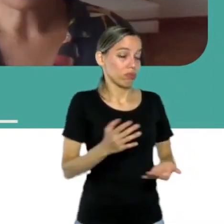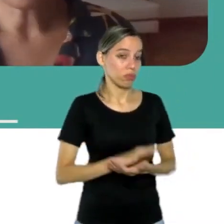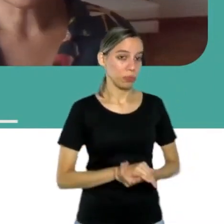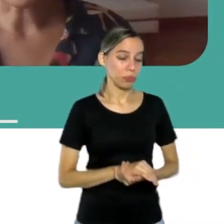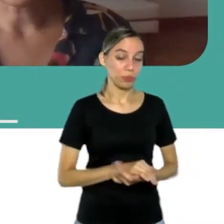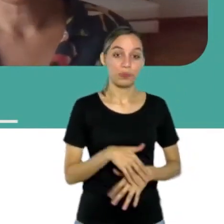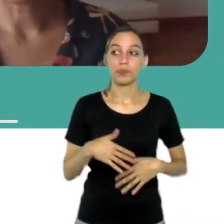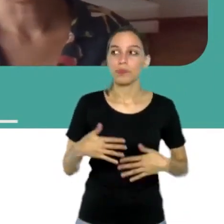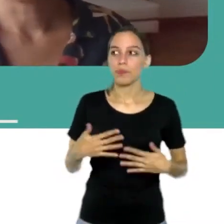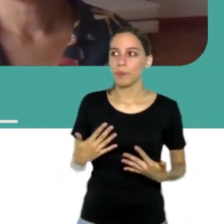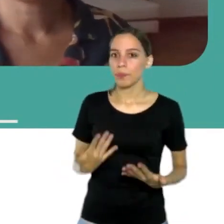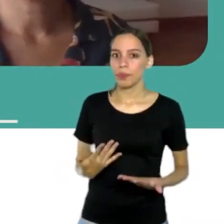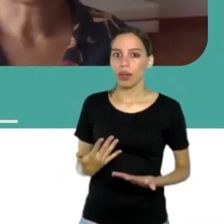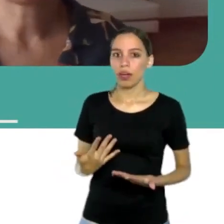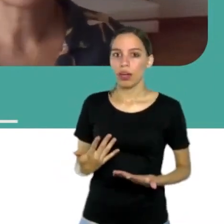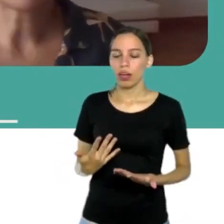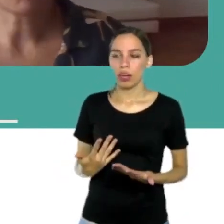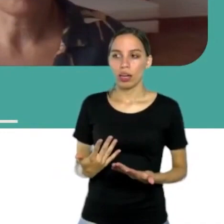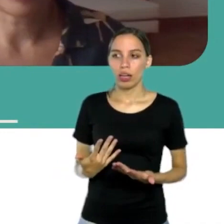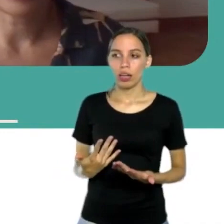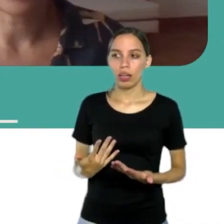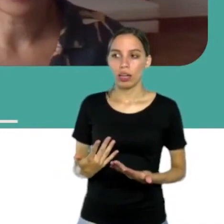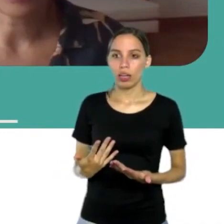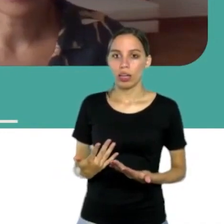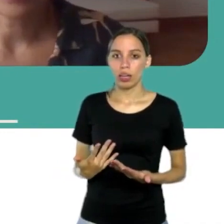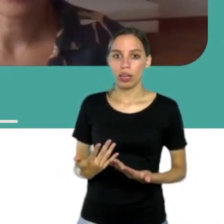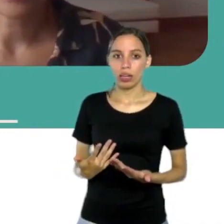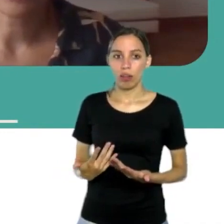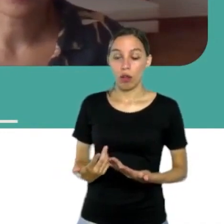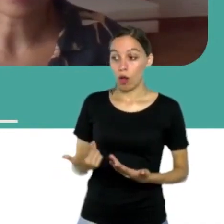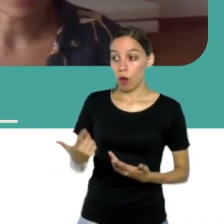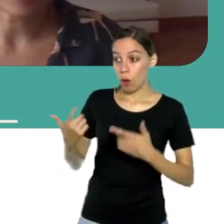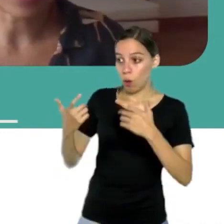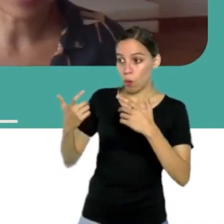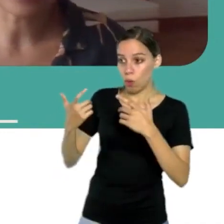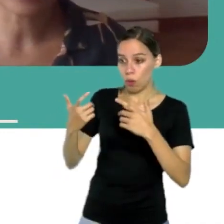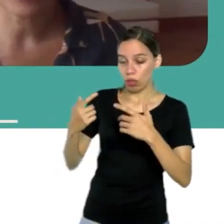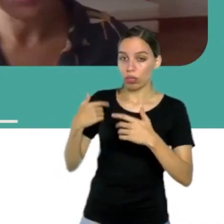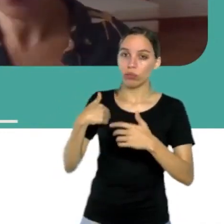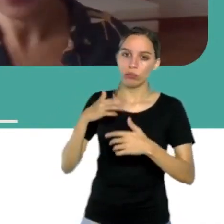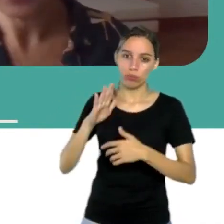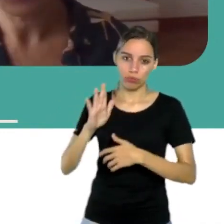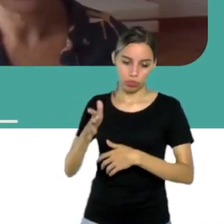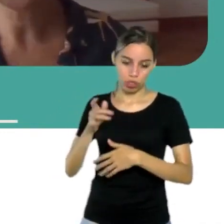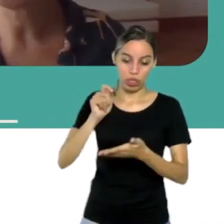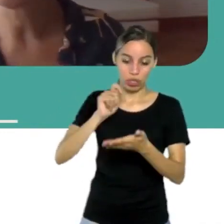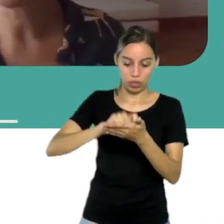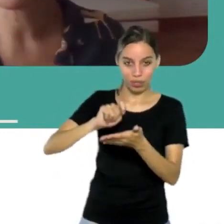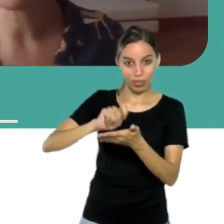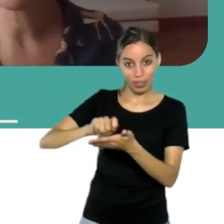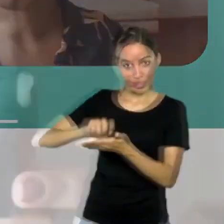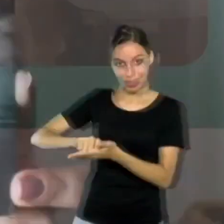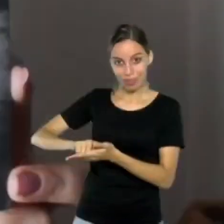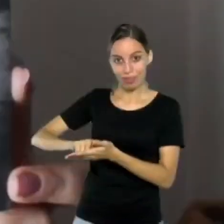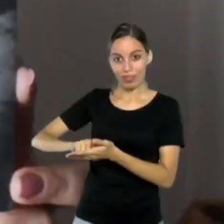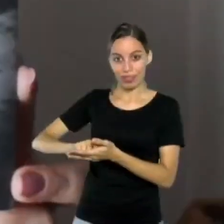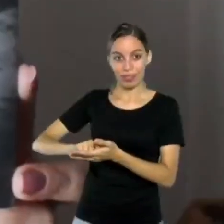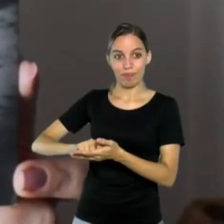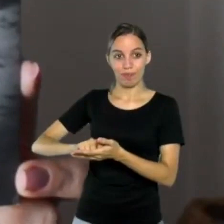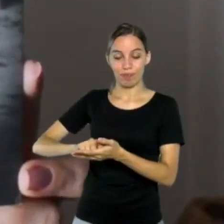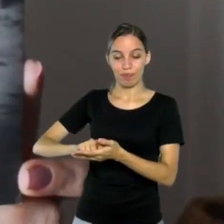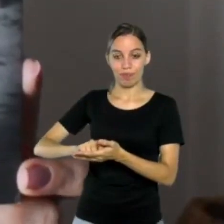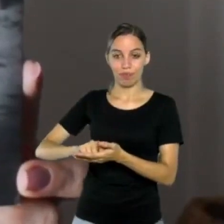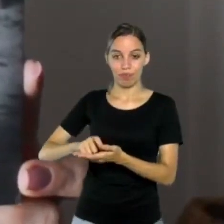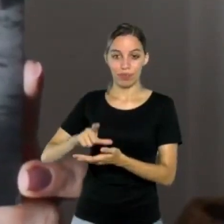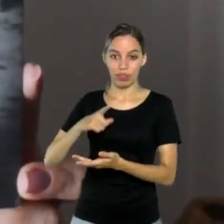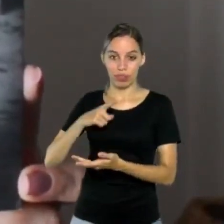Bom, eu não tenho, assim, eu já fiz algumas escritas que tem esse teor do projeto,